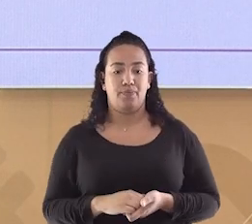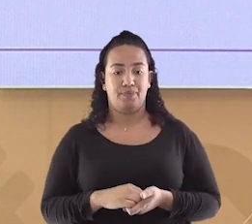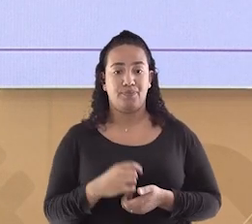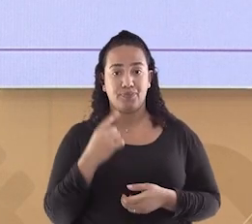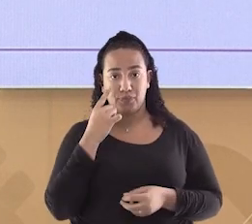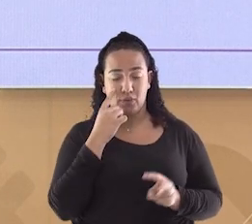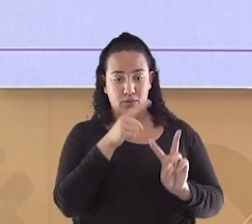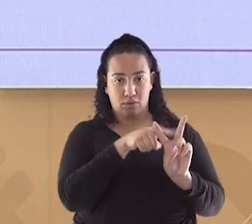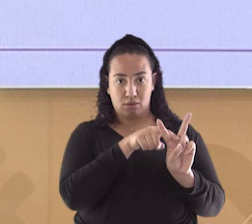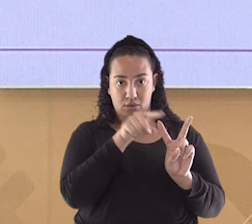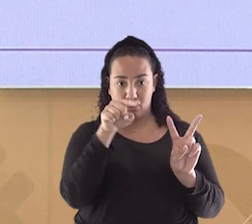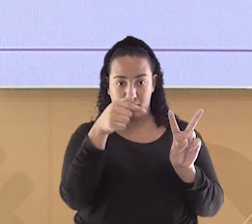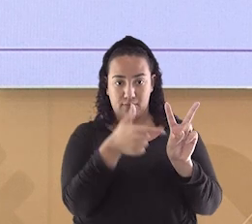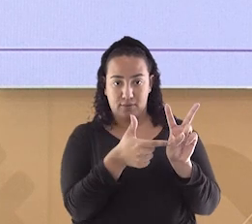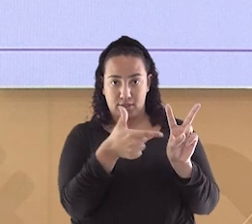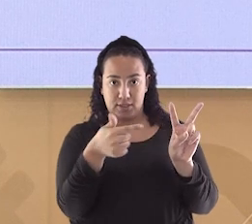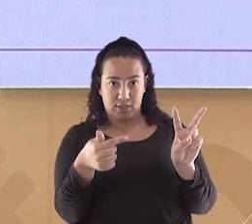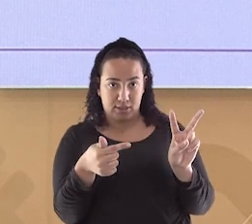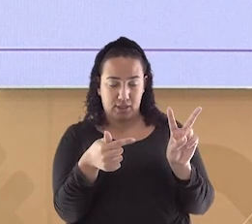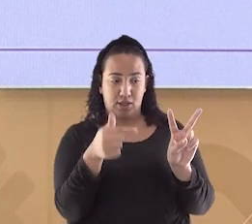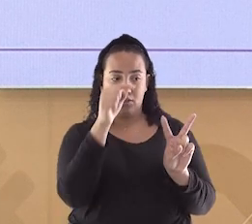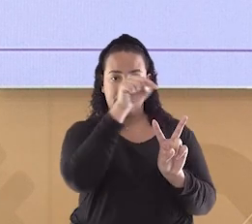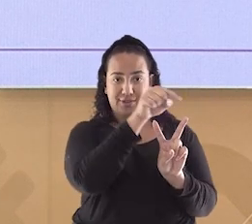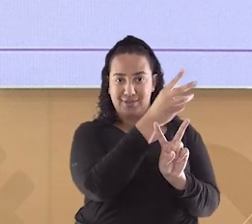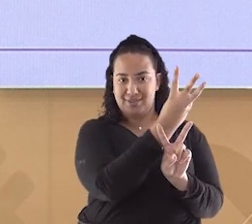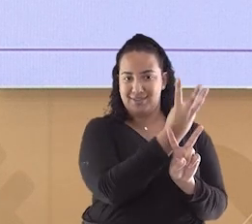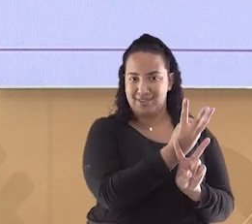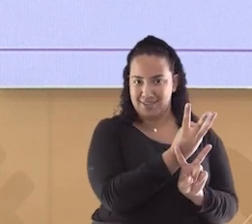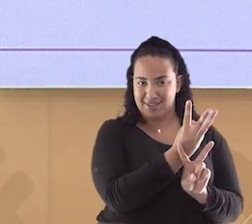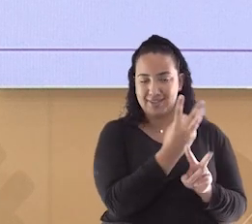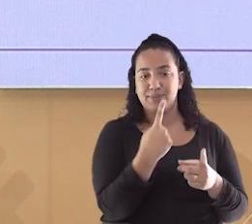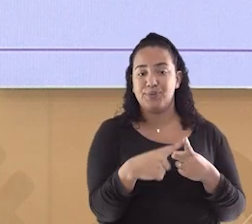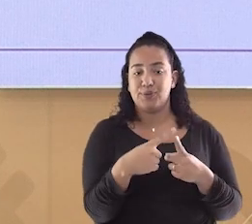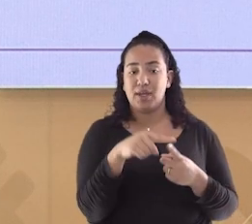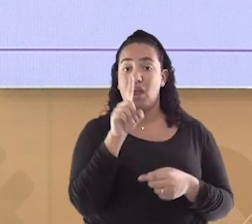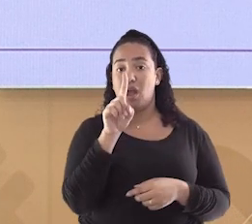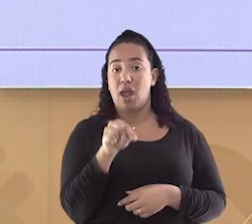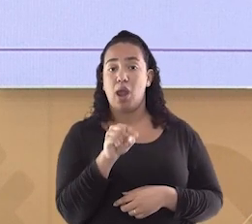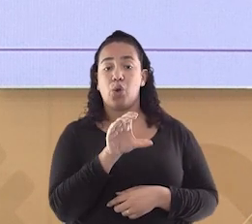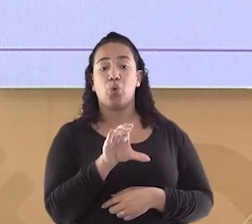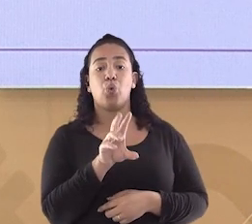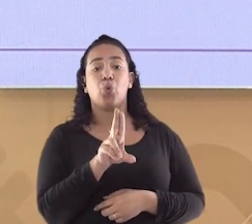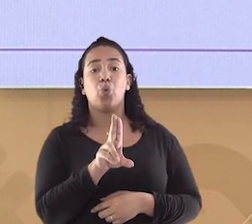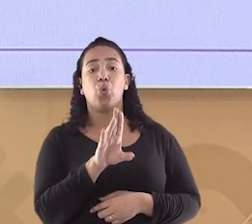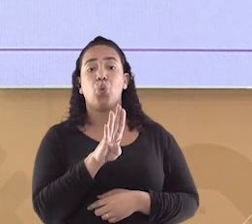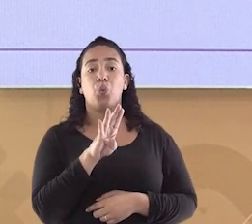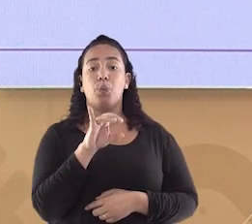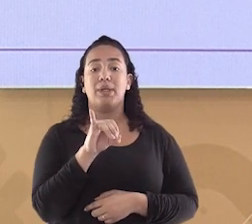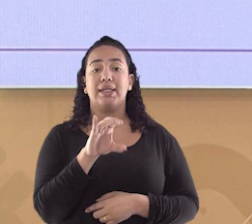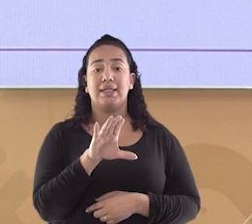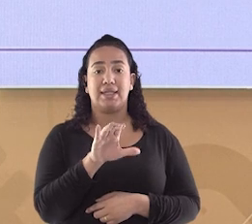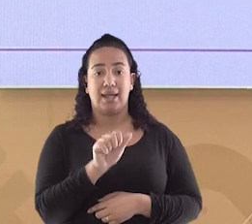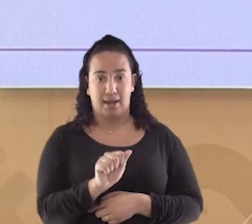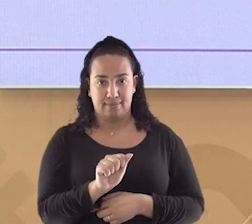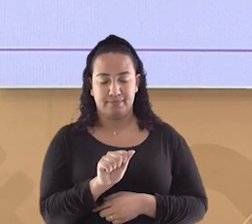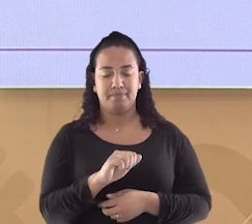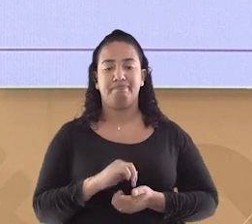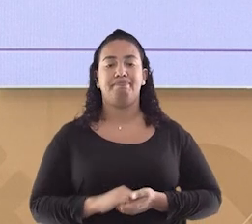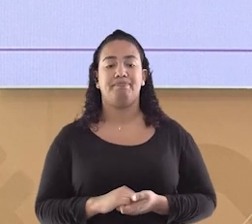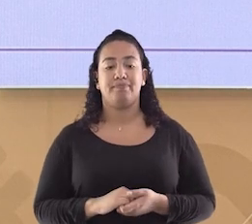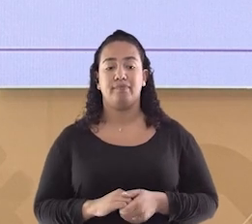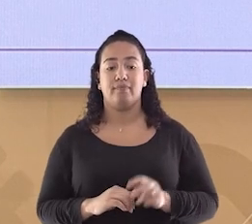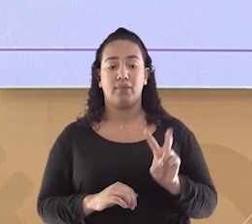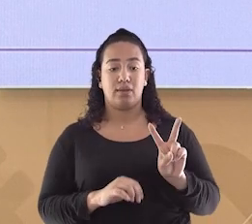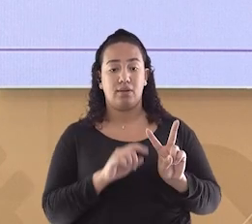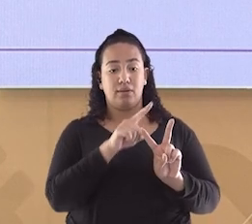radical é 27 e o índice é 3, por se tratar de uma raiz cúbica. E a